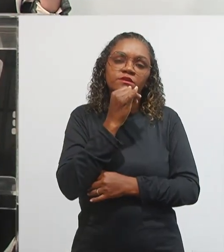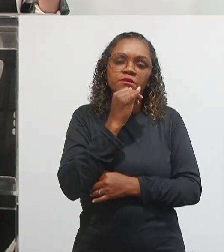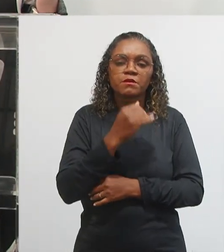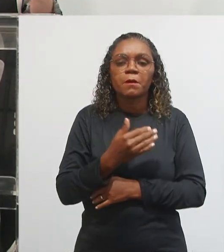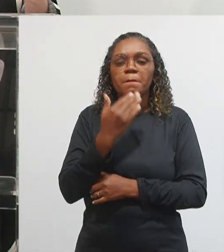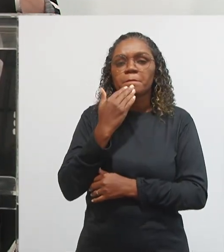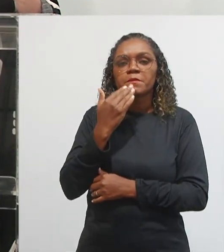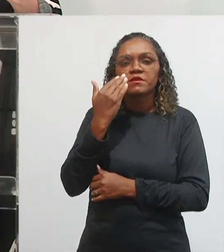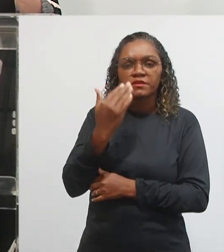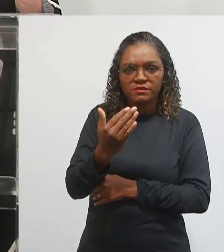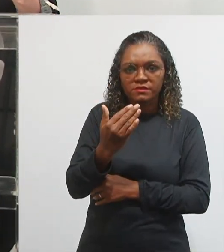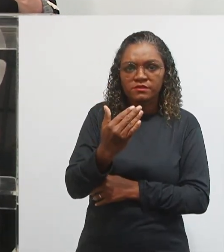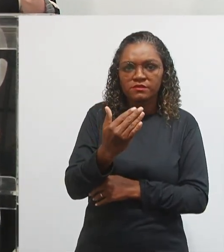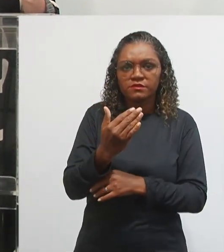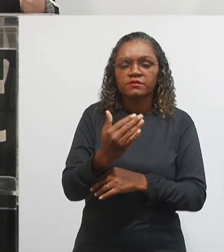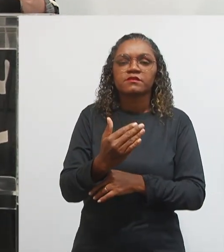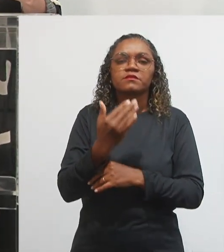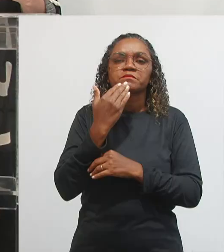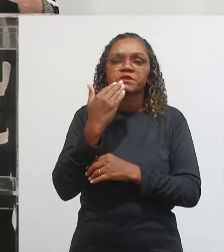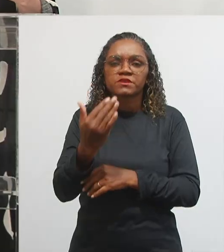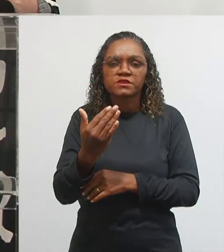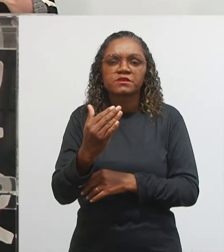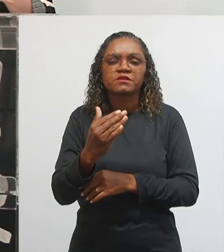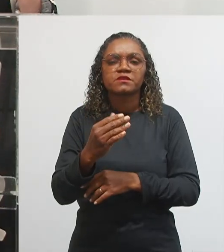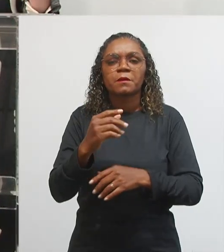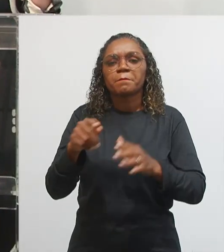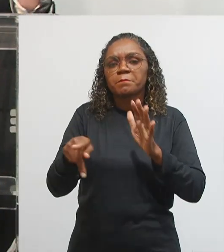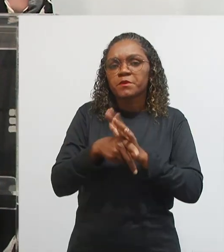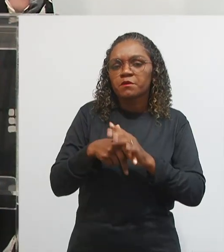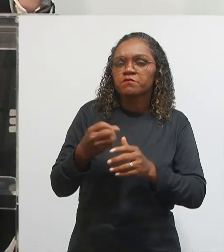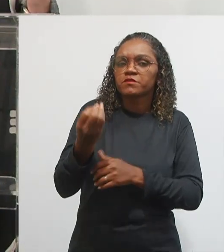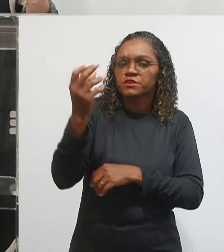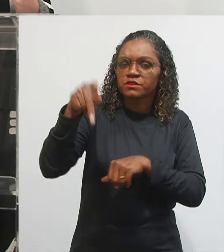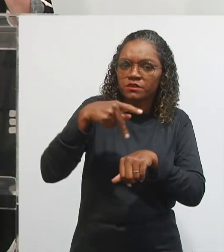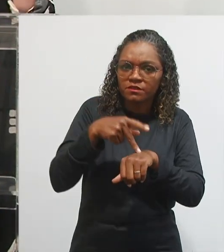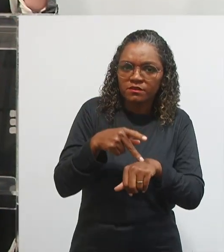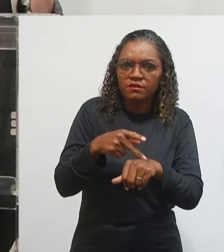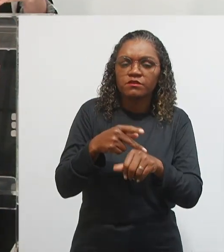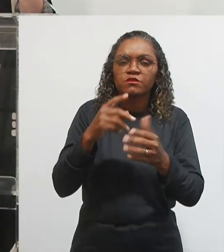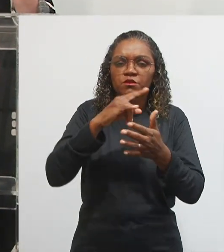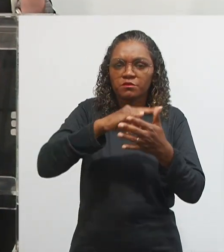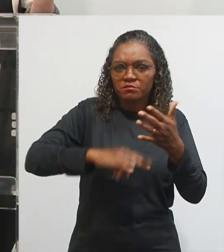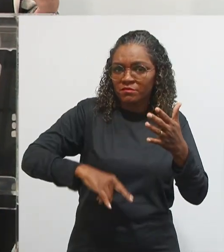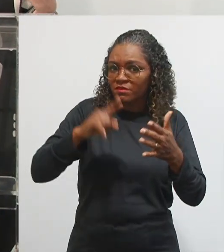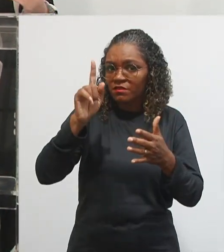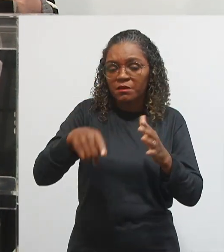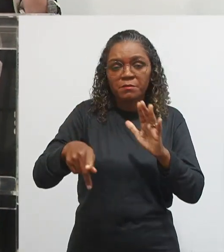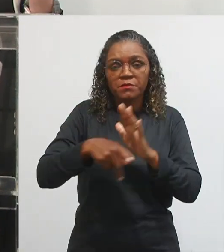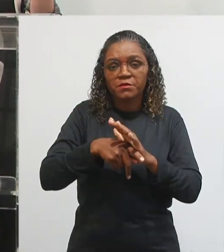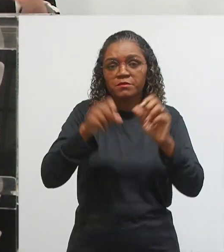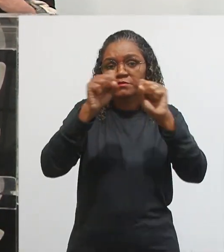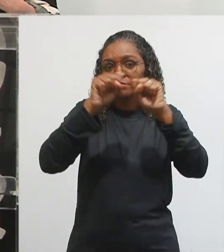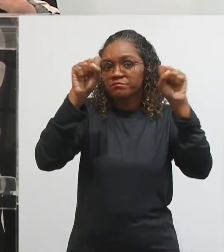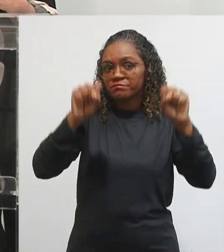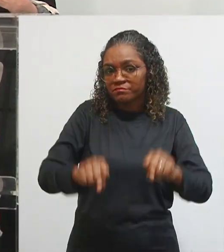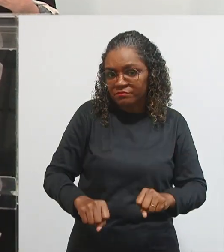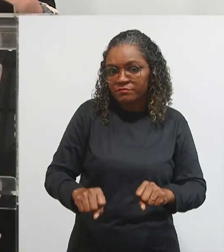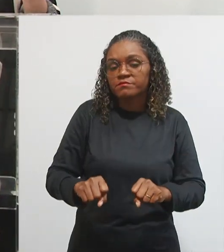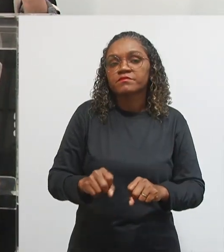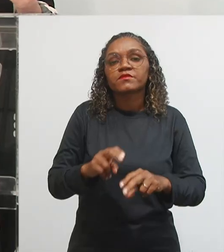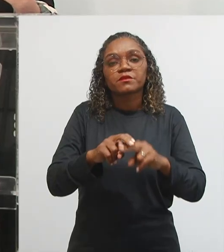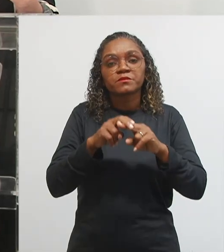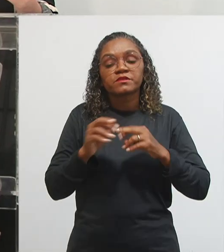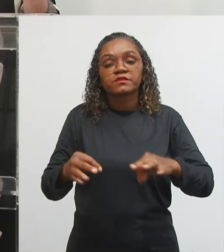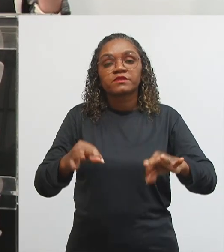todo através do site para depois ir lá só pegar. Né? Então, toda essa tecnologia, ela também está alterando, está aprimorando os serviços,